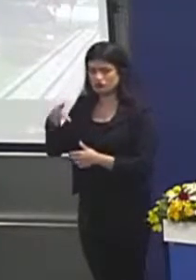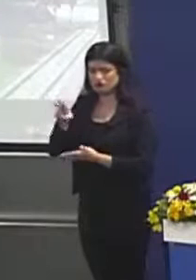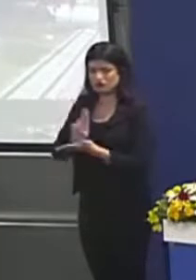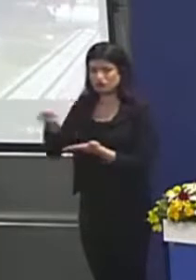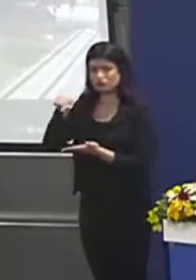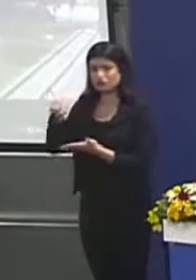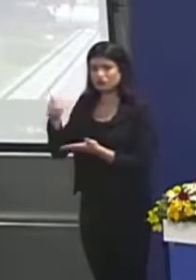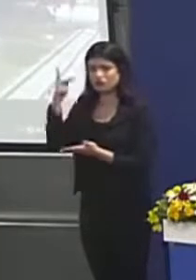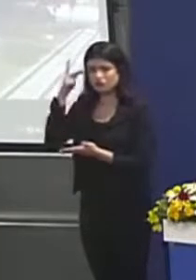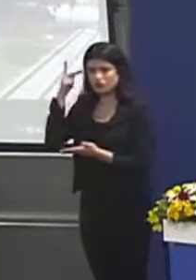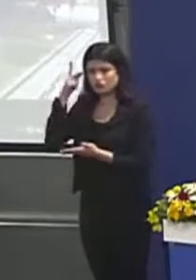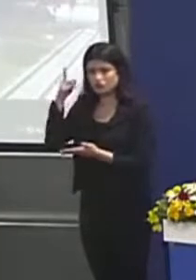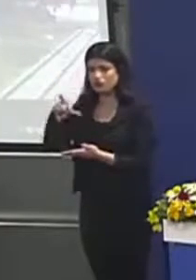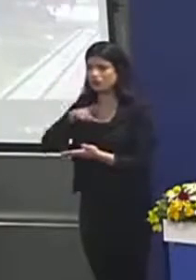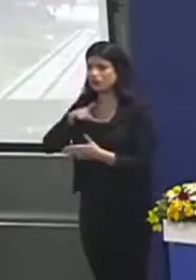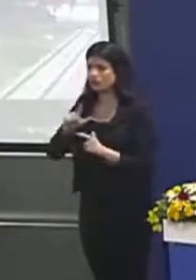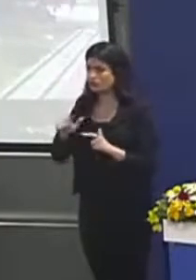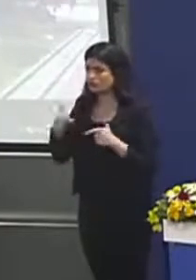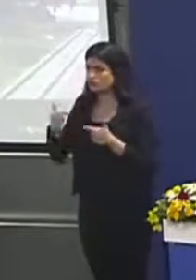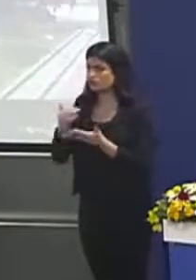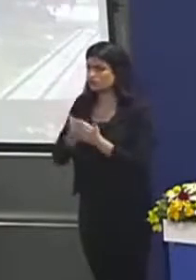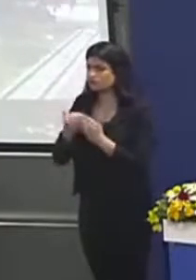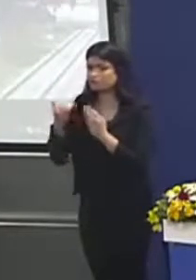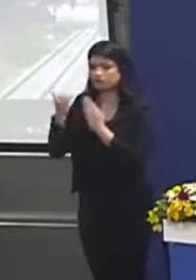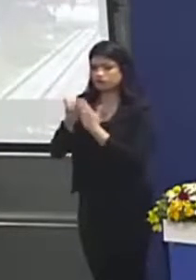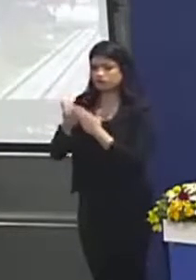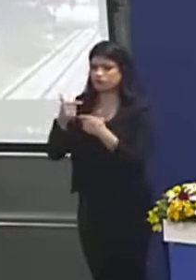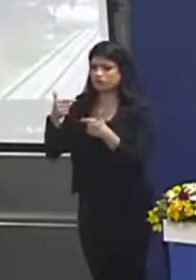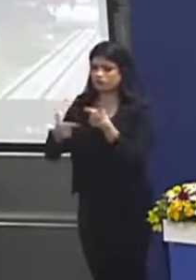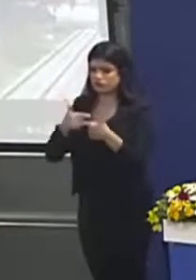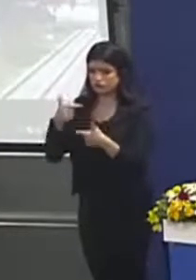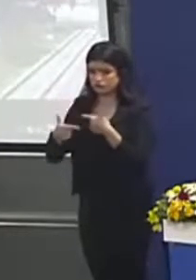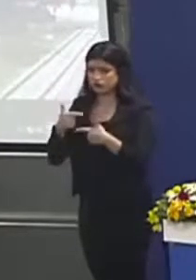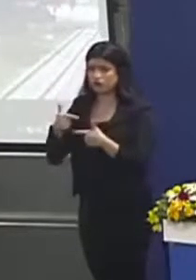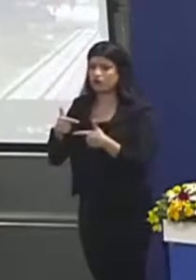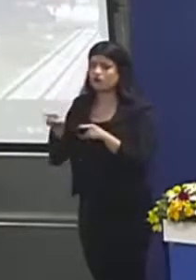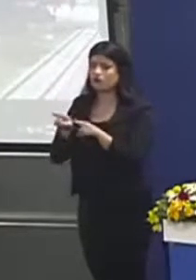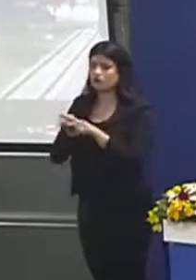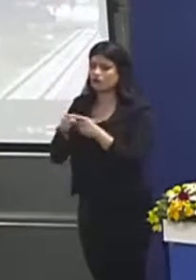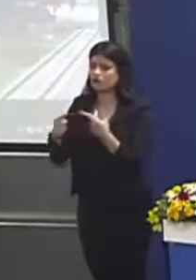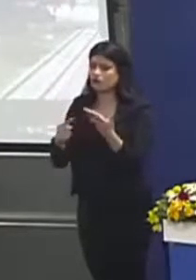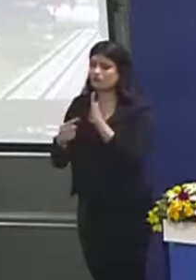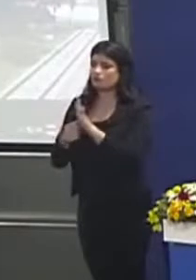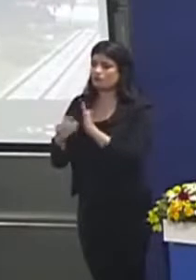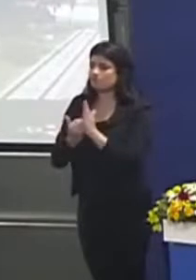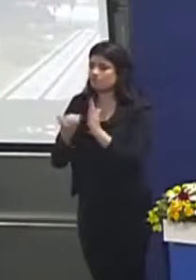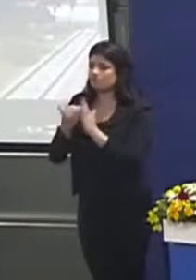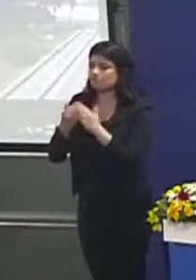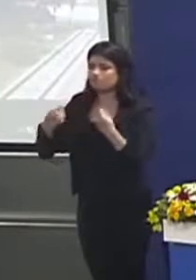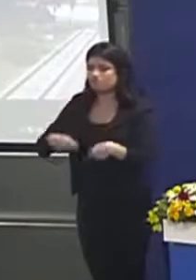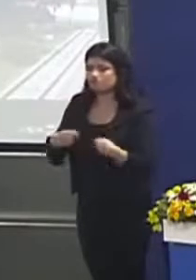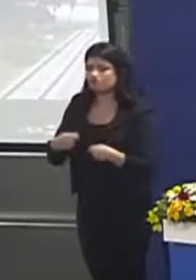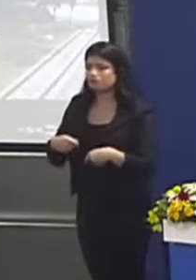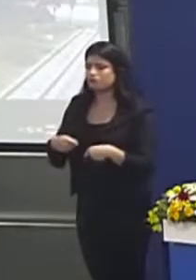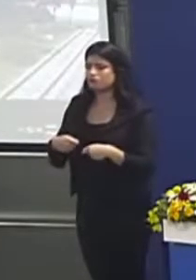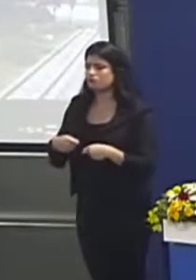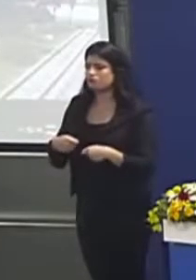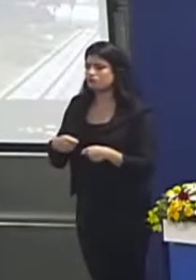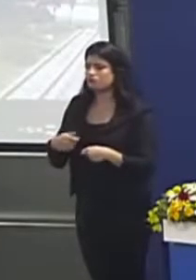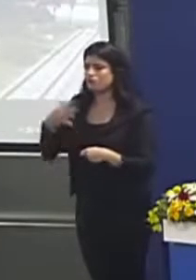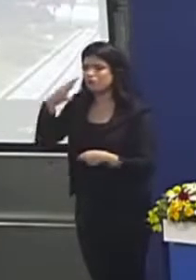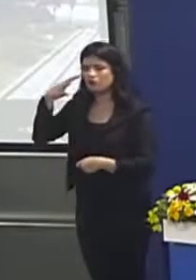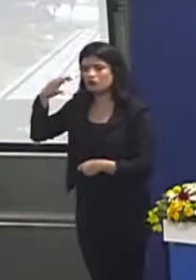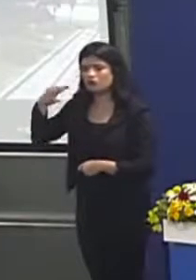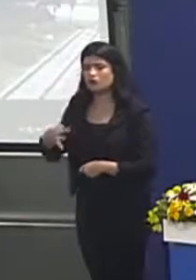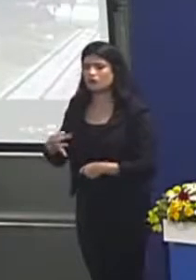passa a se consolidar cada vez mais e, assim, apresentar características necessárias que embasavam a compreensão para